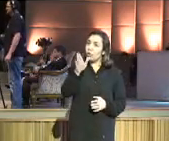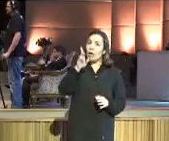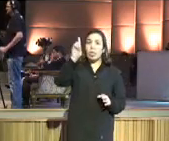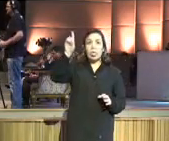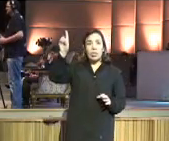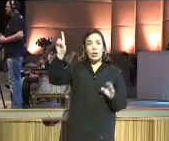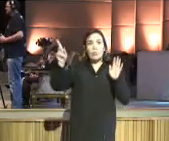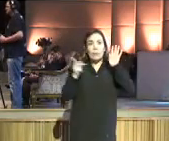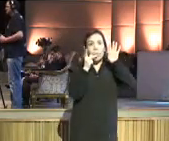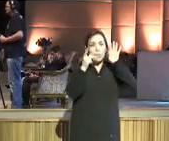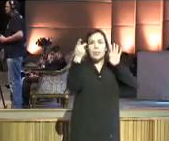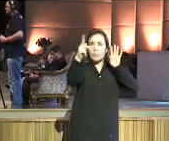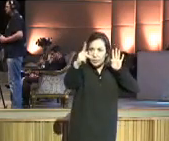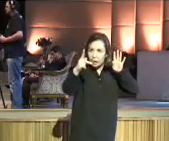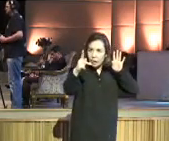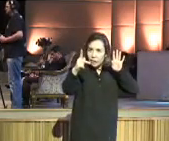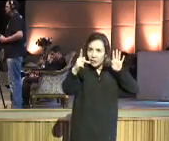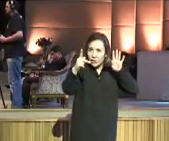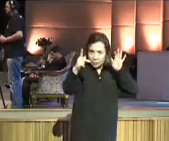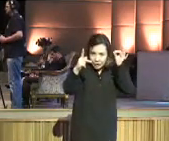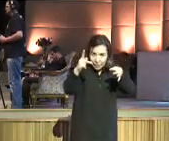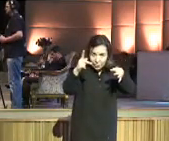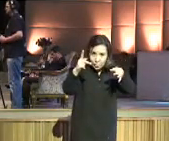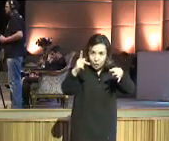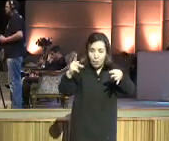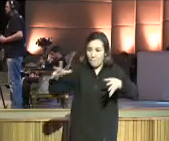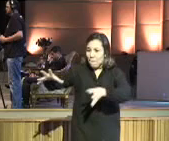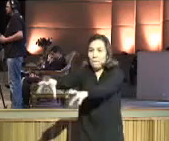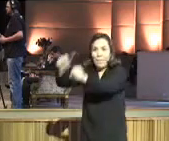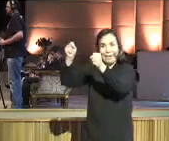sua vida, o Salvador da sua vida, o Rei.